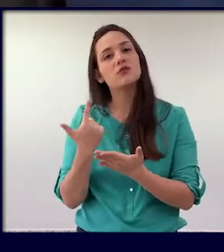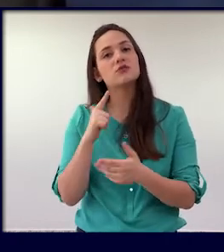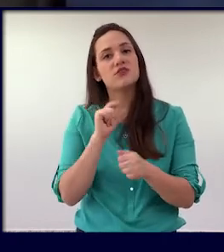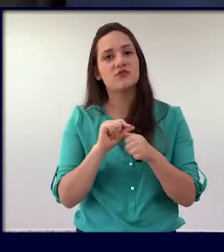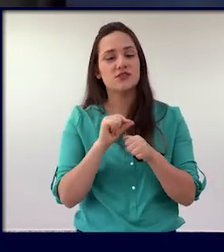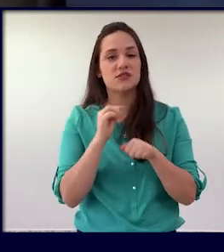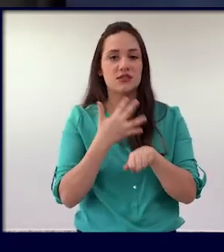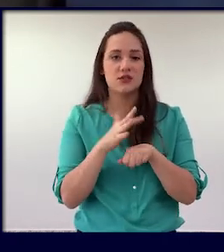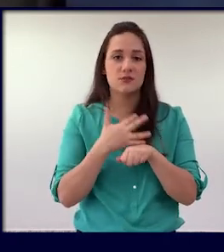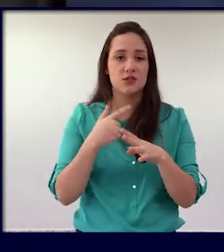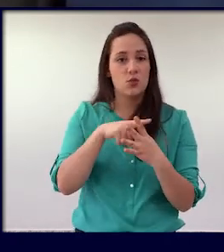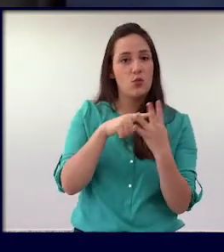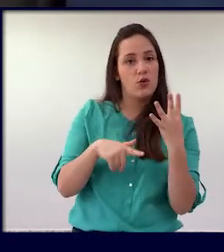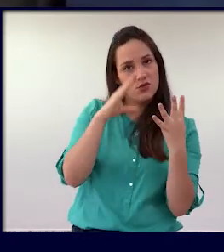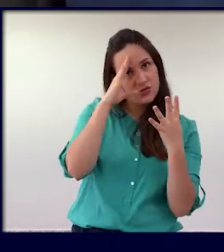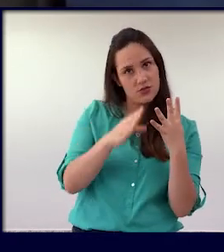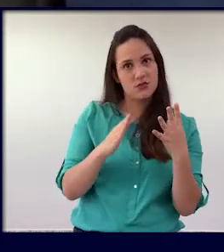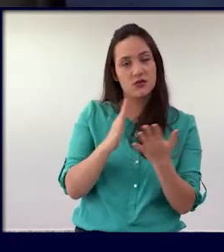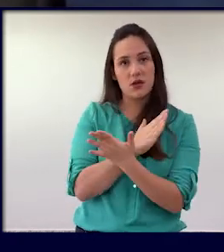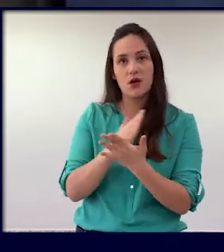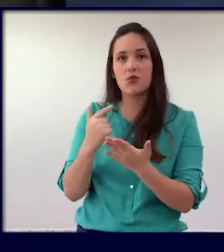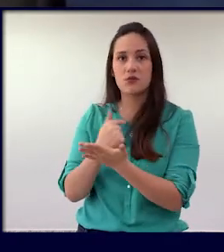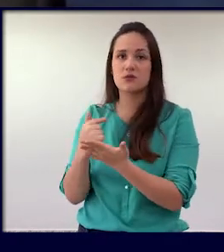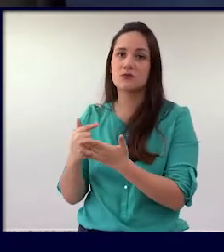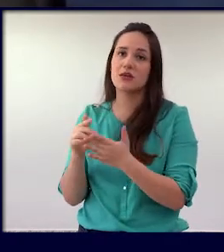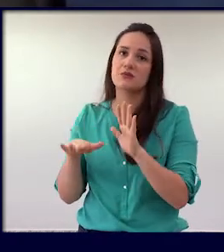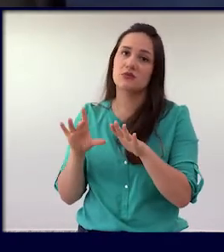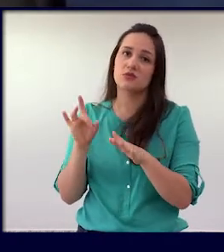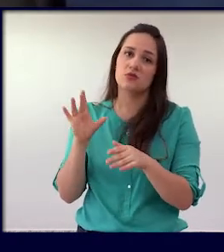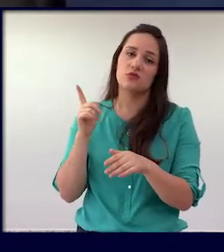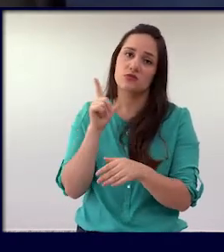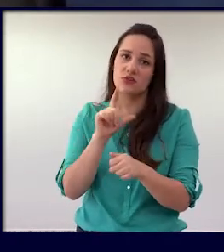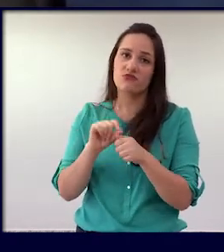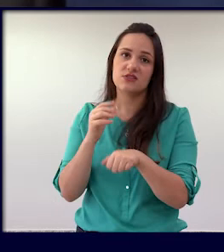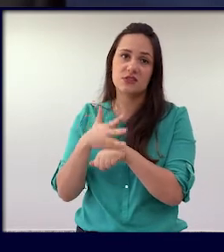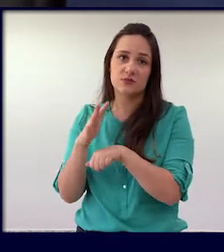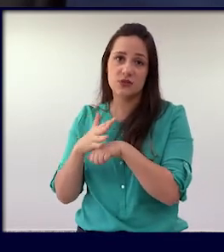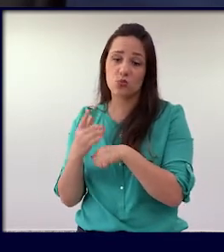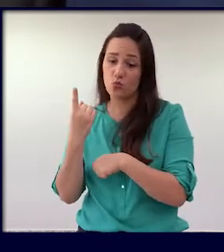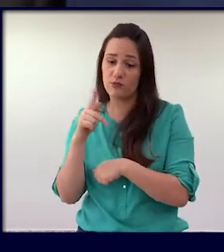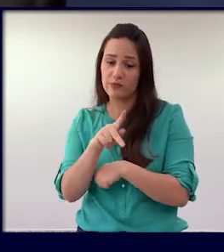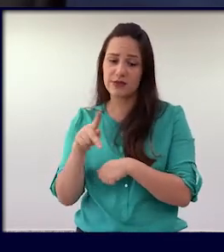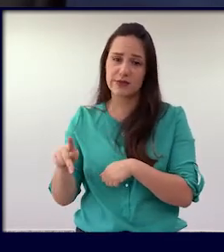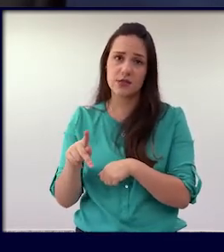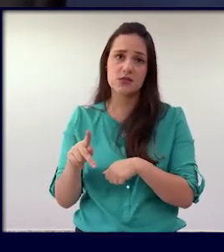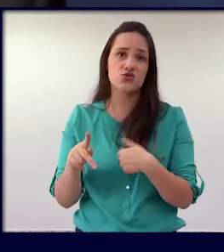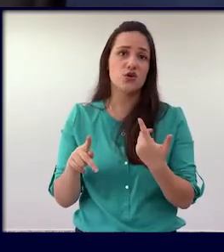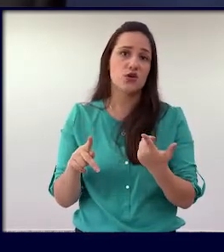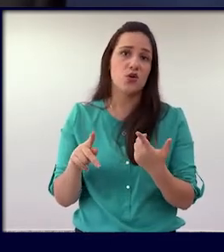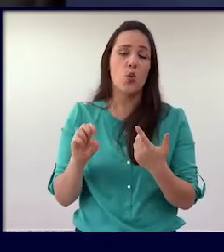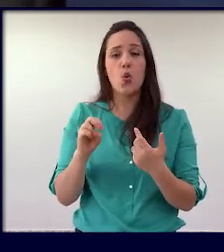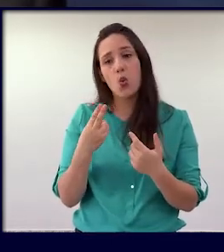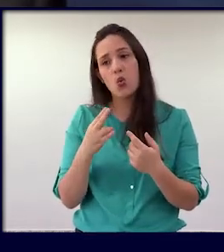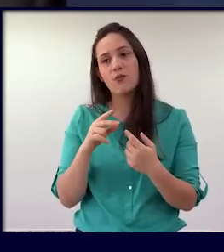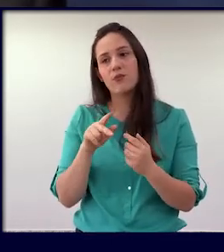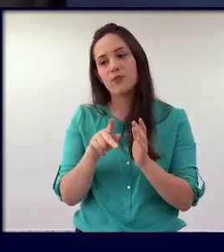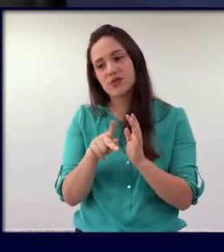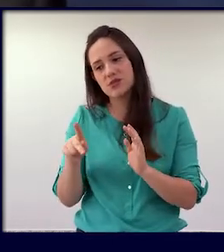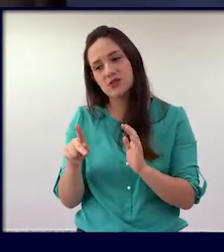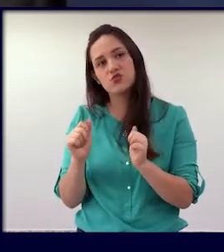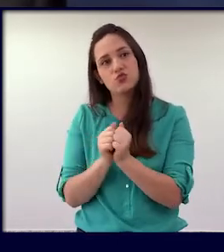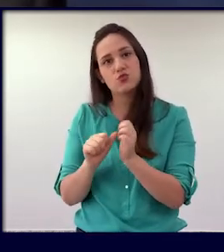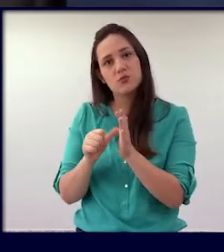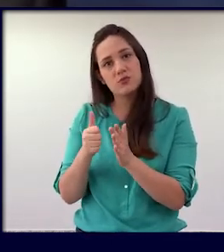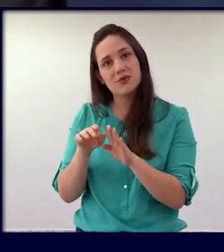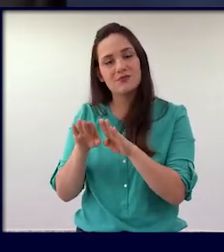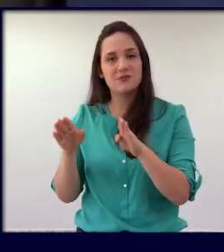né? Tem cartório que consegue treinar os 4 membros, tem cartório que só consegue treinar o presidente, tem cartório que consegue treinar